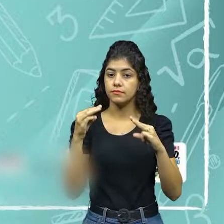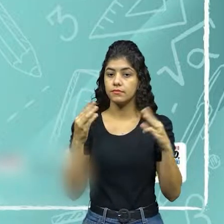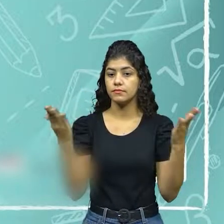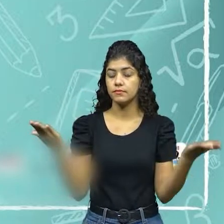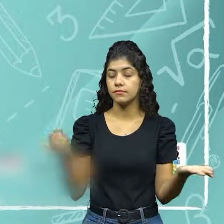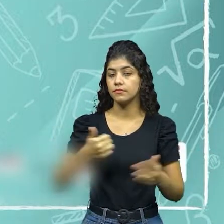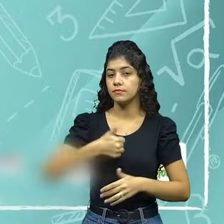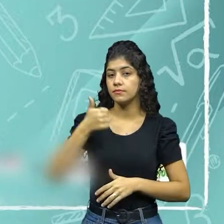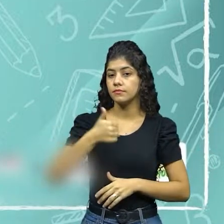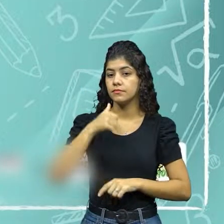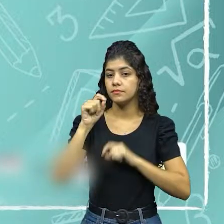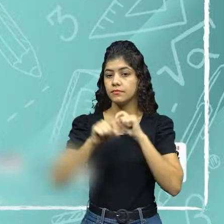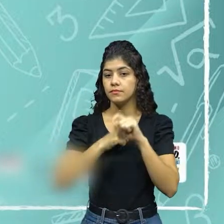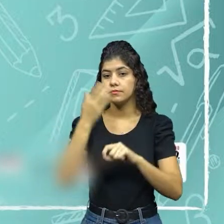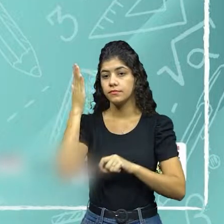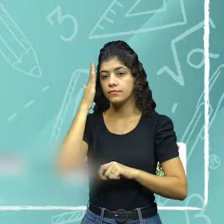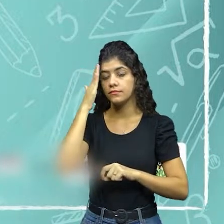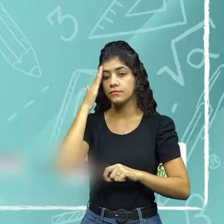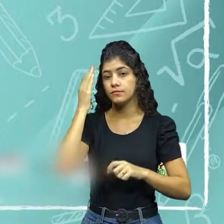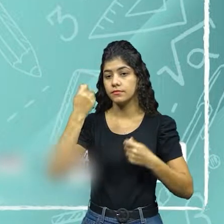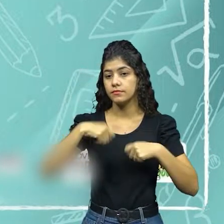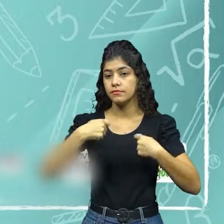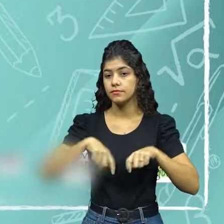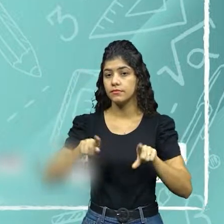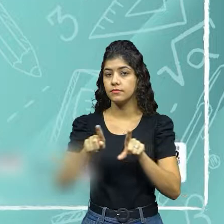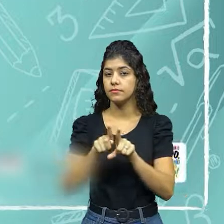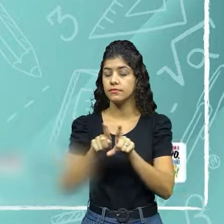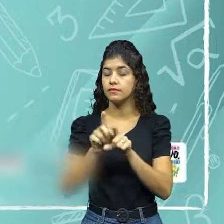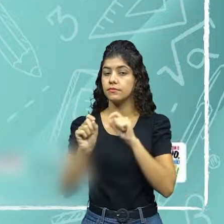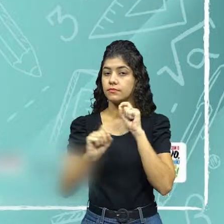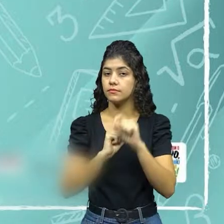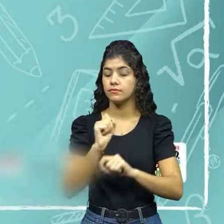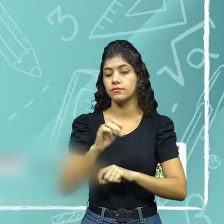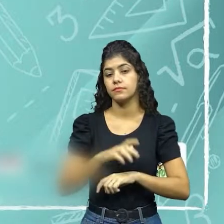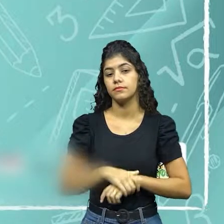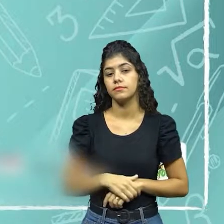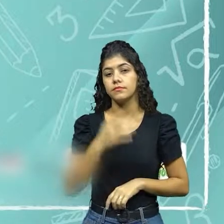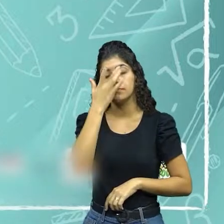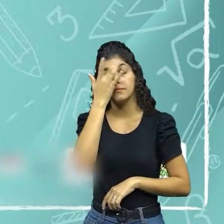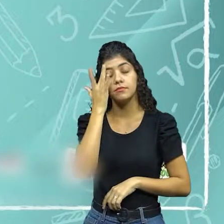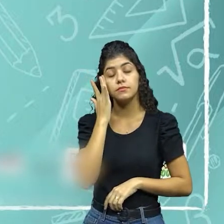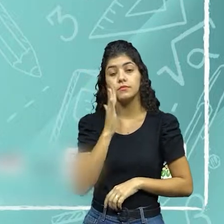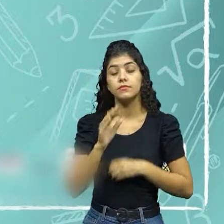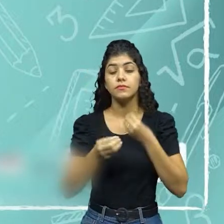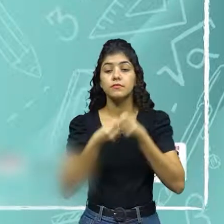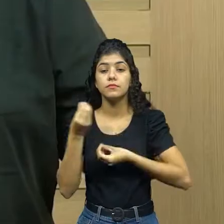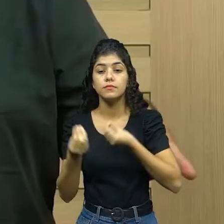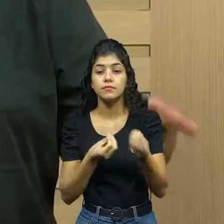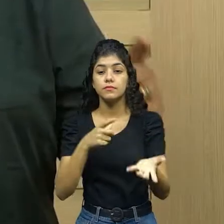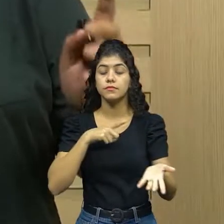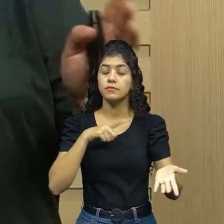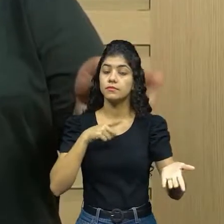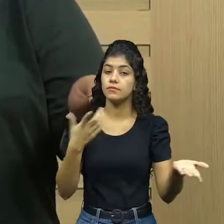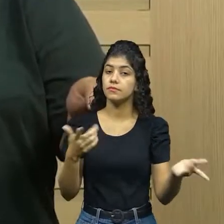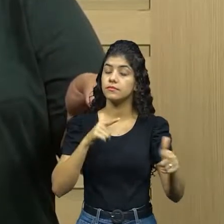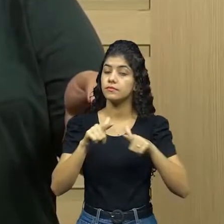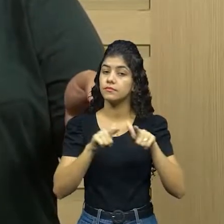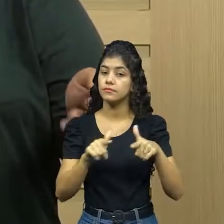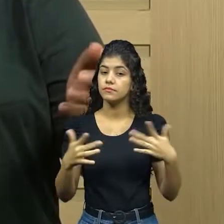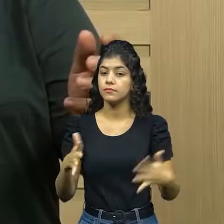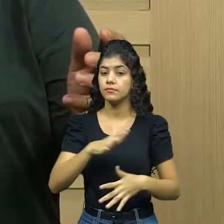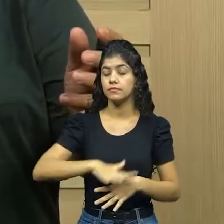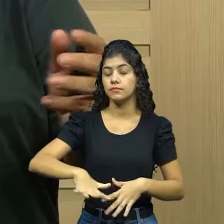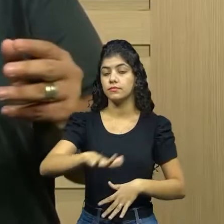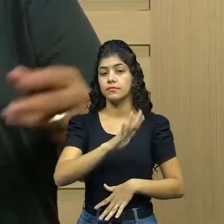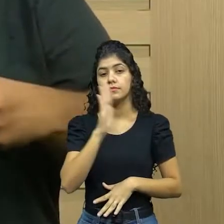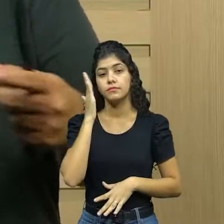nós precisamos entender as necessidades e os desejos dos clientes e qual o mercado que eles vão atuar. Essa ideia de entendimento de